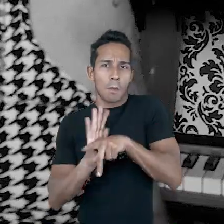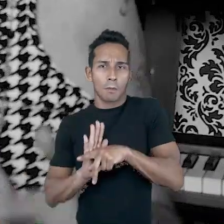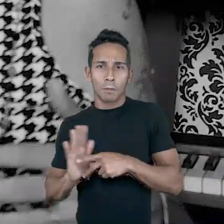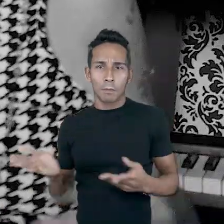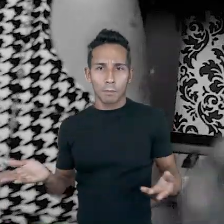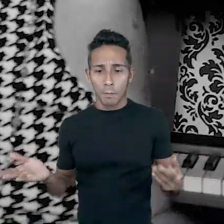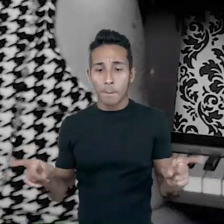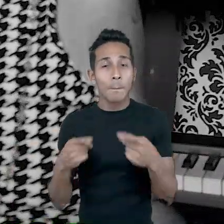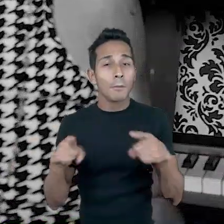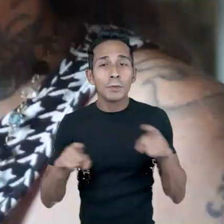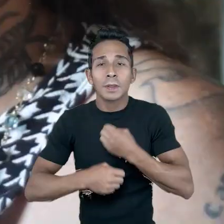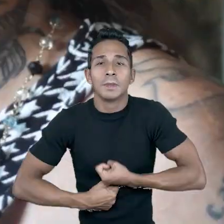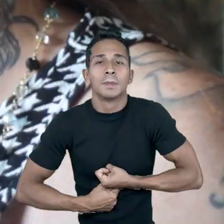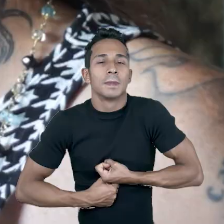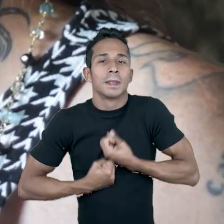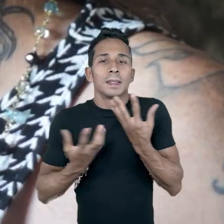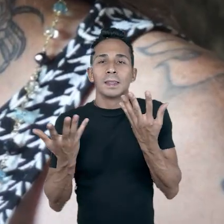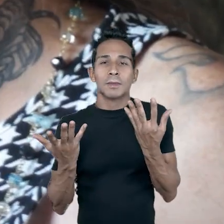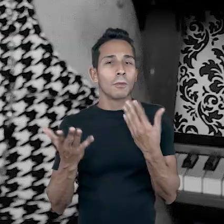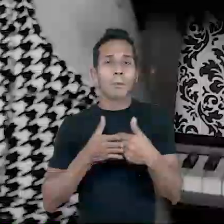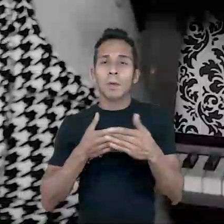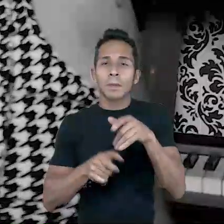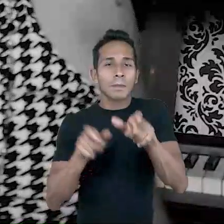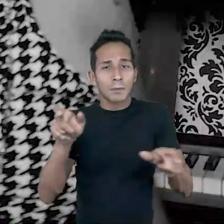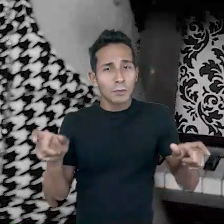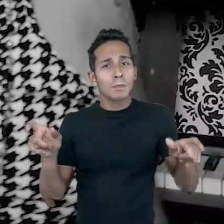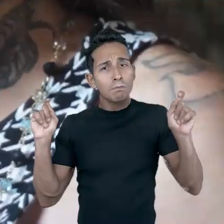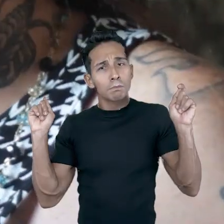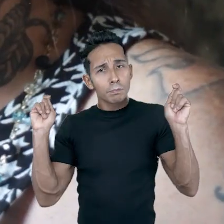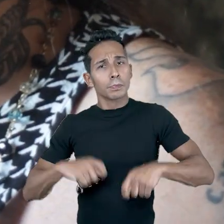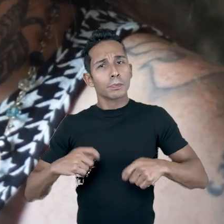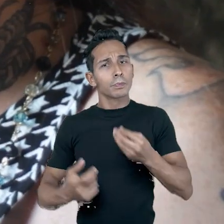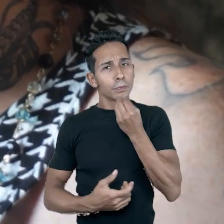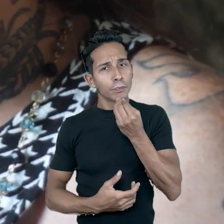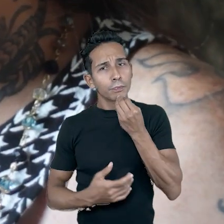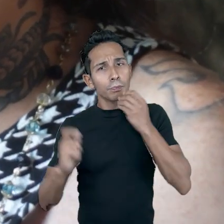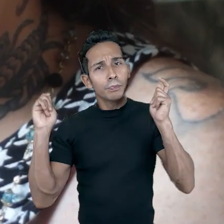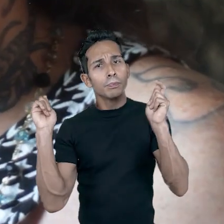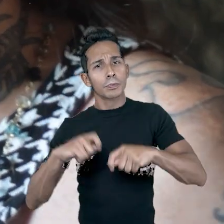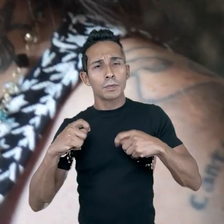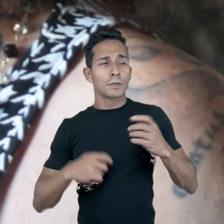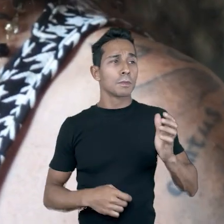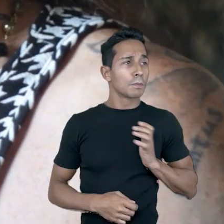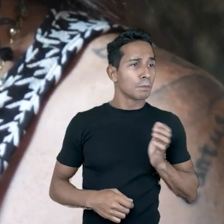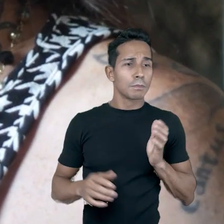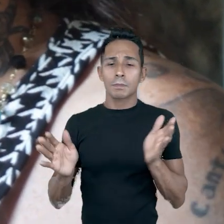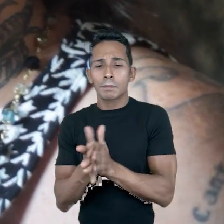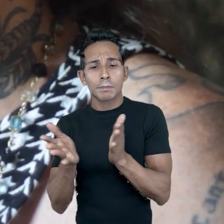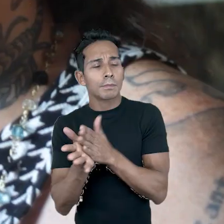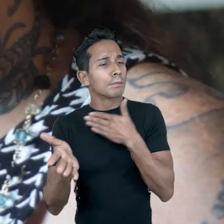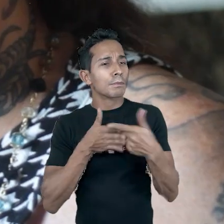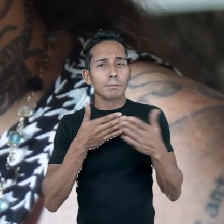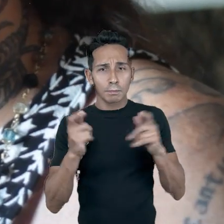cara. Tipo, deixa... Música é uma expressão para qualquer pessoa, qualquer classe social,